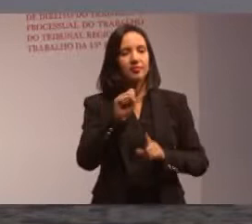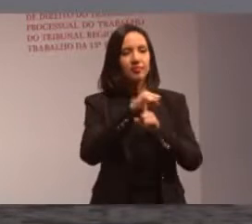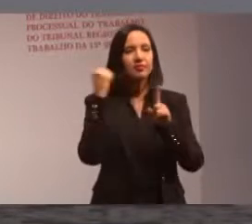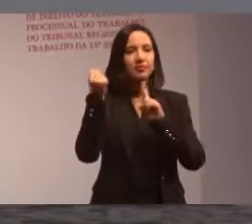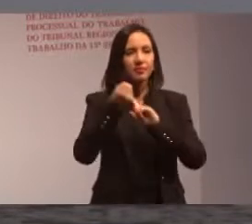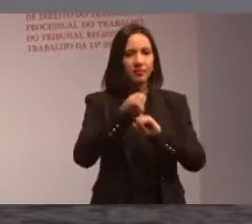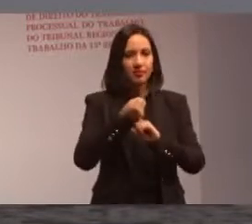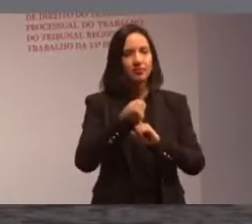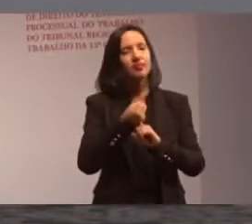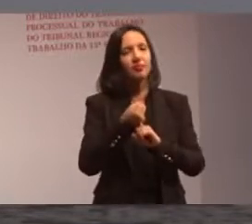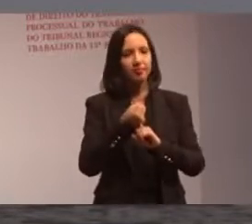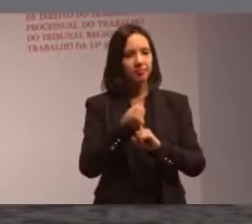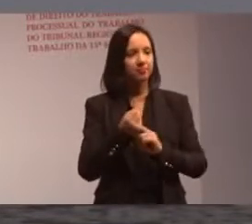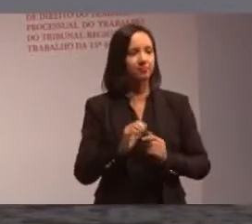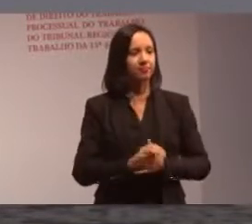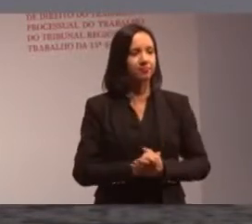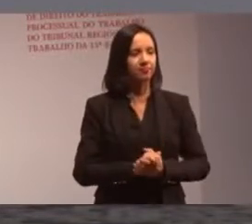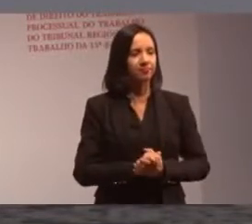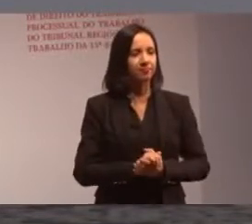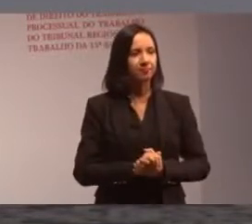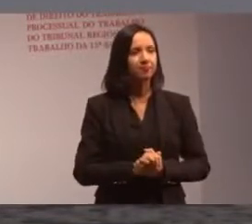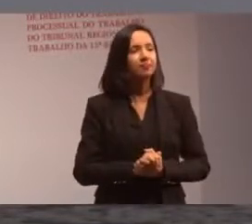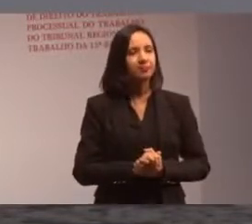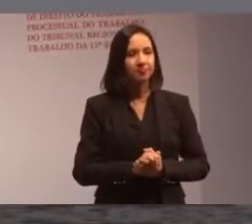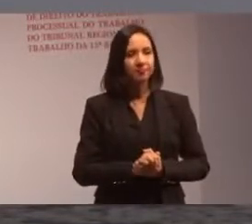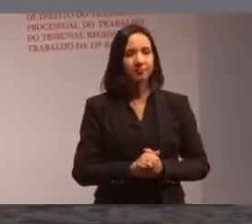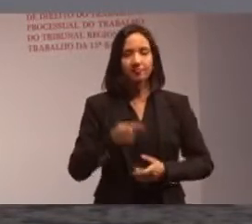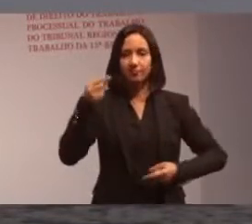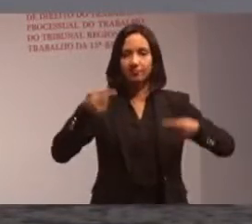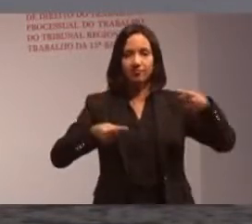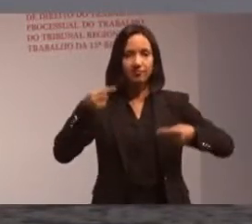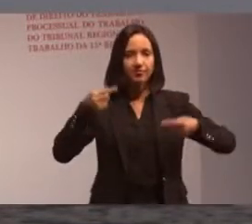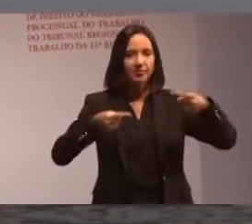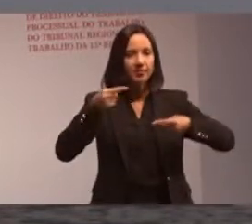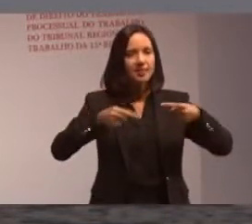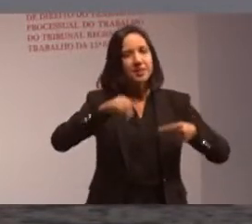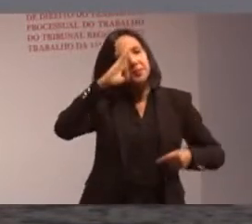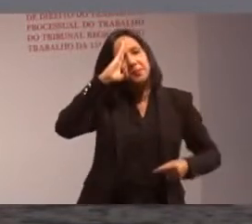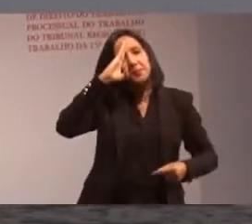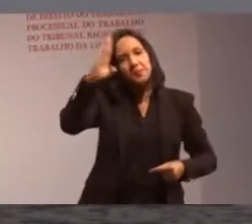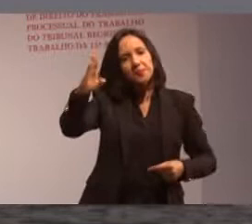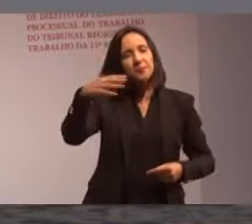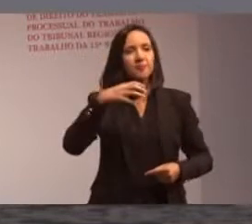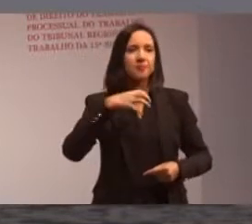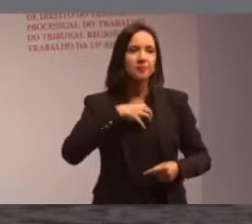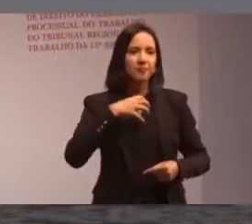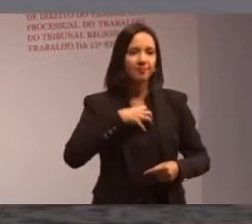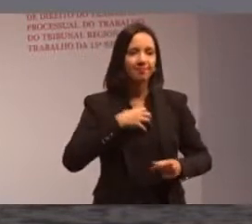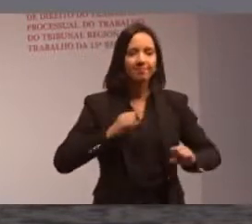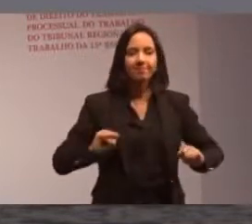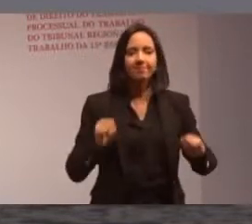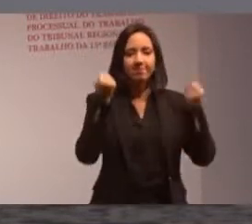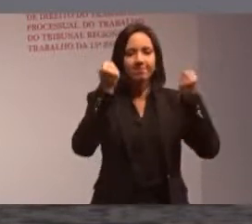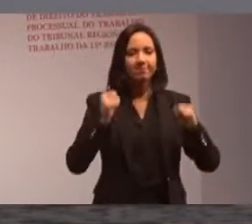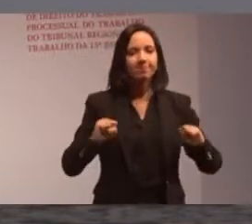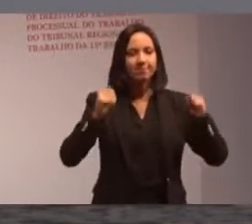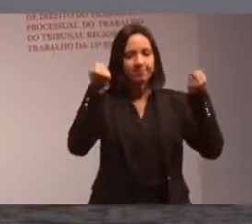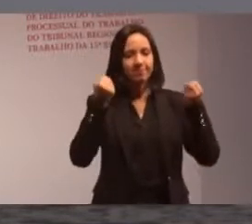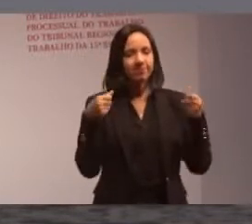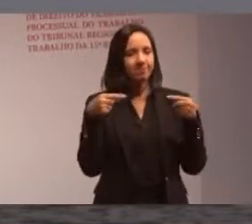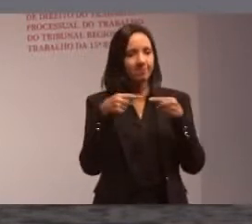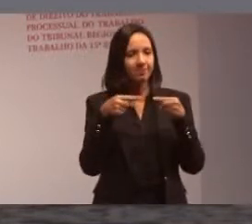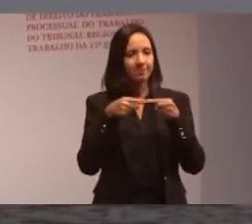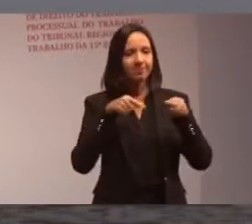Social. As situações de competição são as principais causas de estresse relacionado